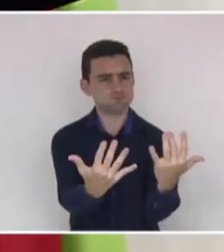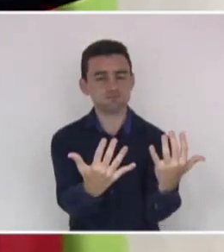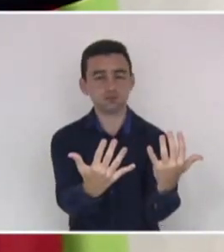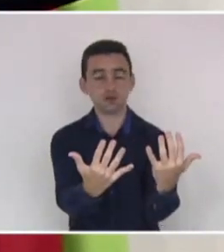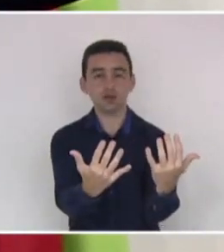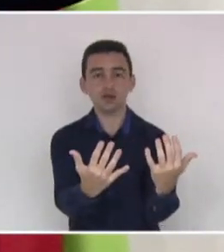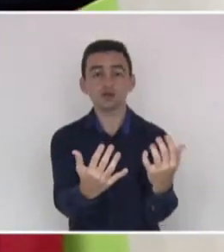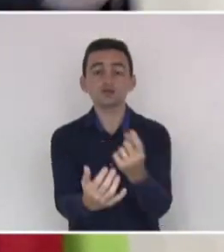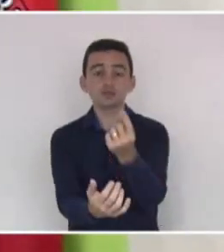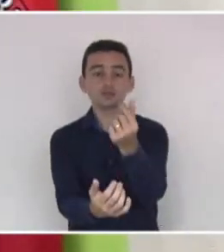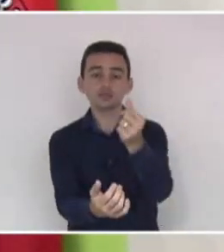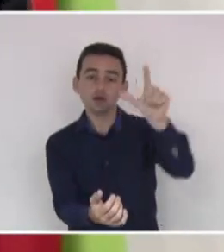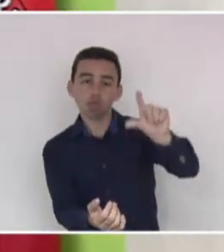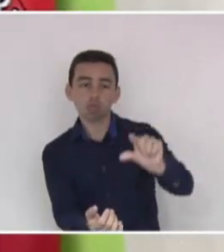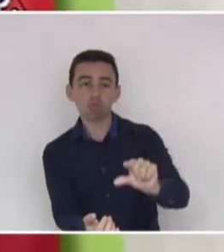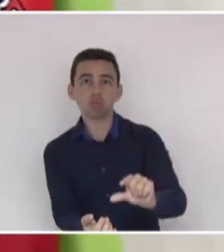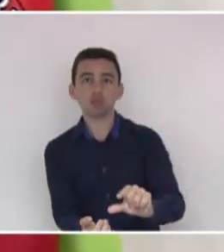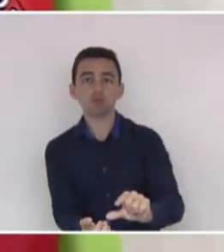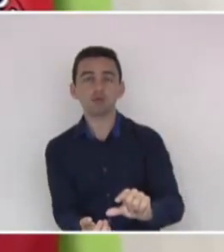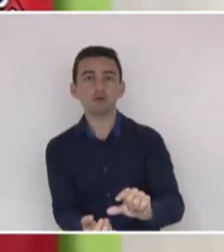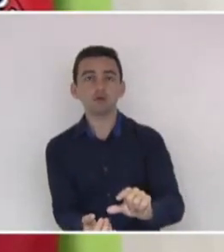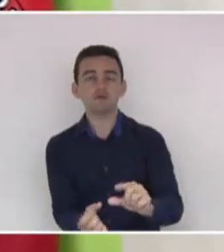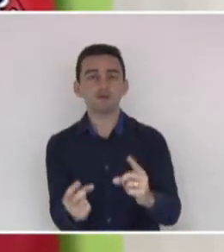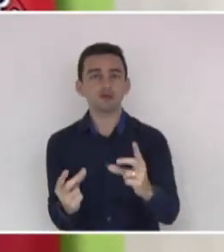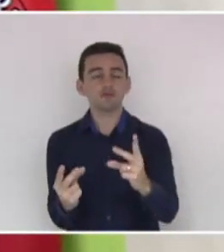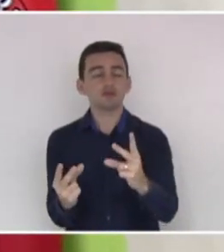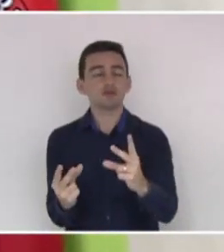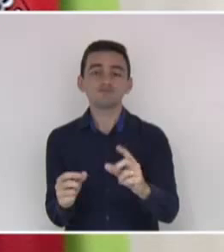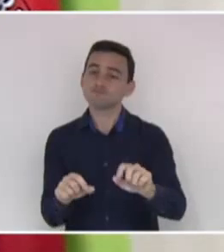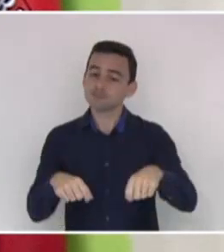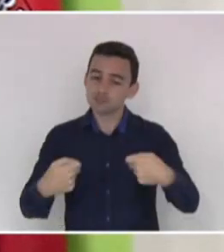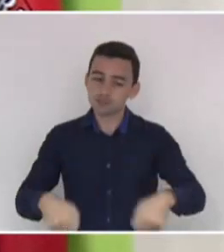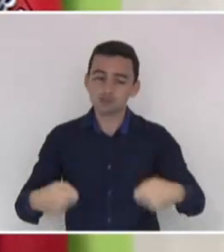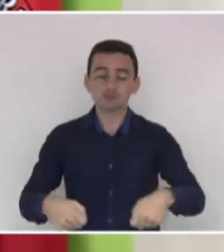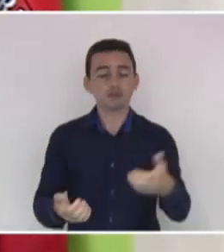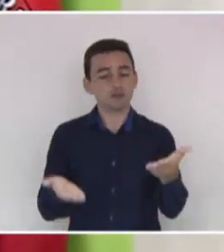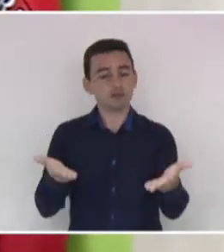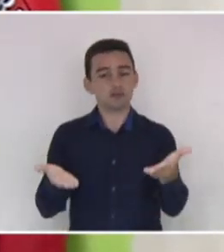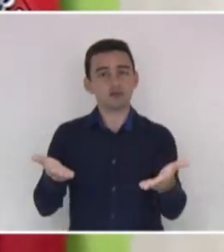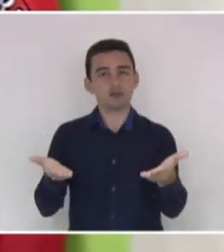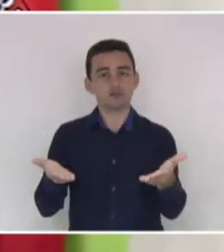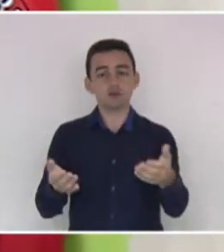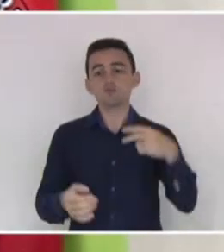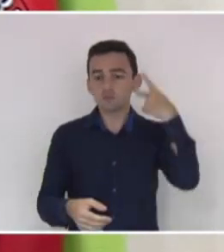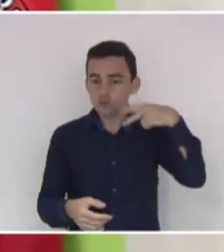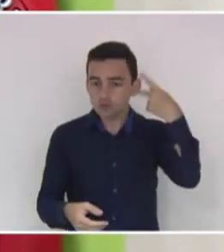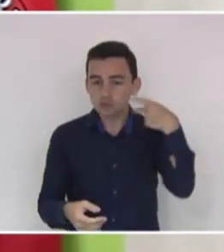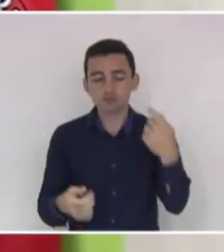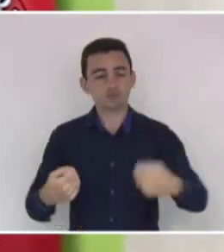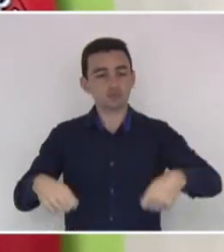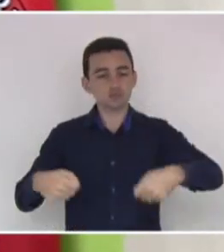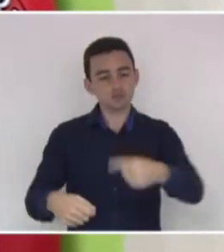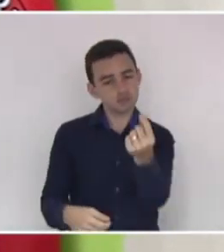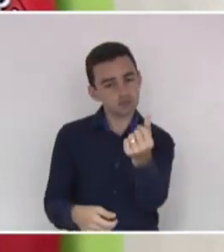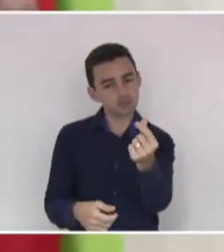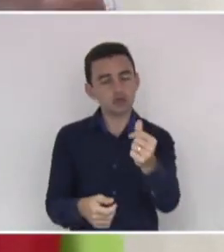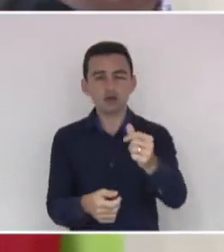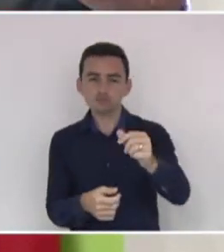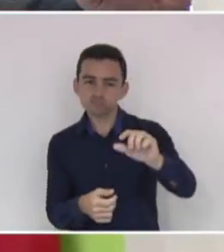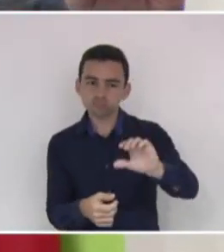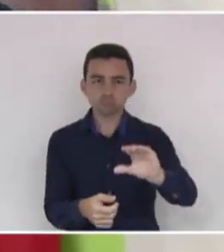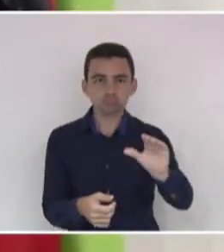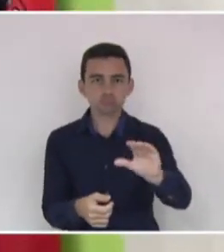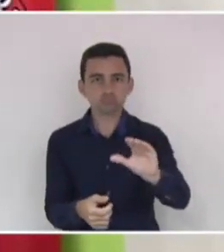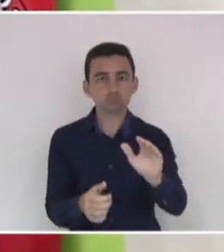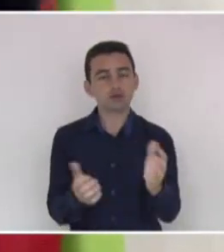precisamos encontrar o equilíbrio. Políticas de governo que asseguram um preço mínimo e que dê estabilidade a quem produz e garantia